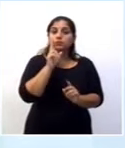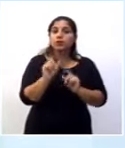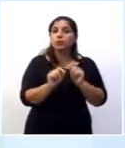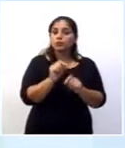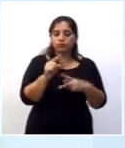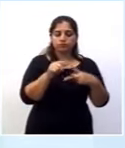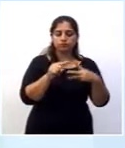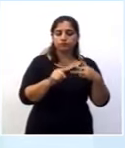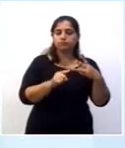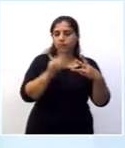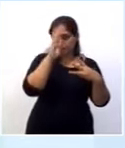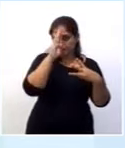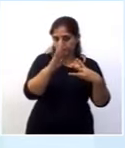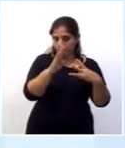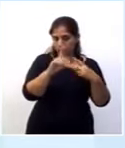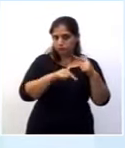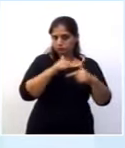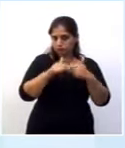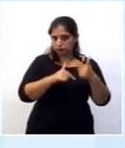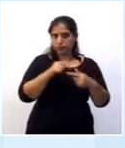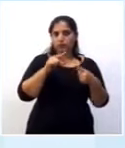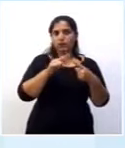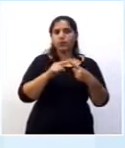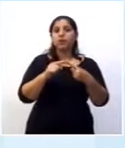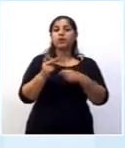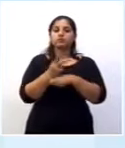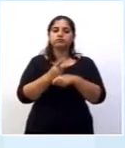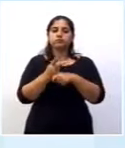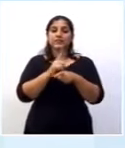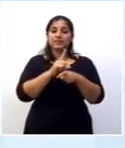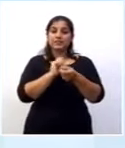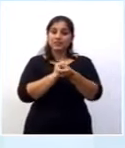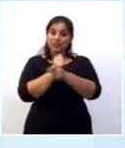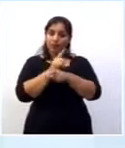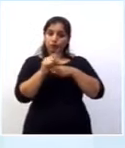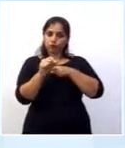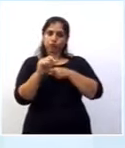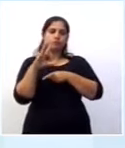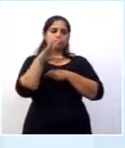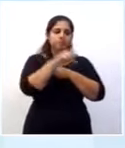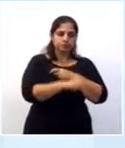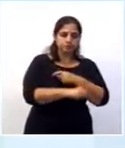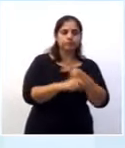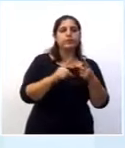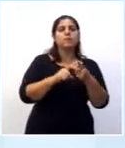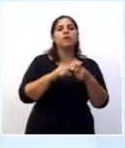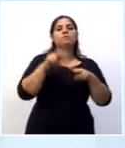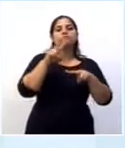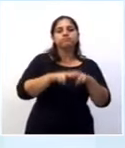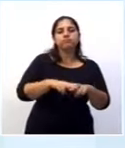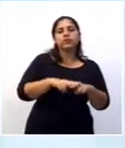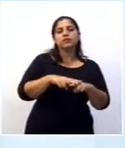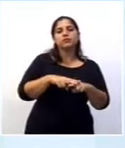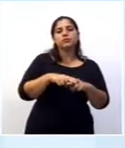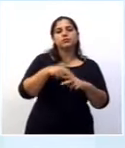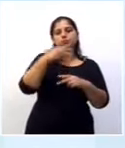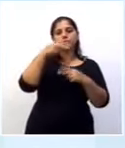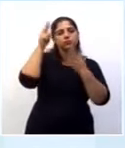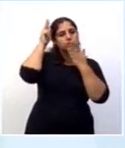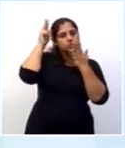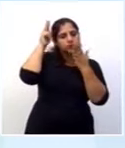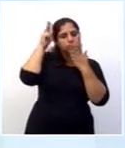3 principais atividades, né? Captura de escravos fugitivos, aprisionamento de indígenas e procura por